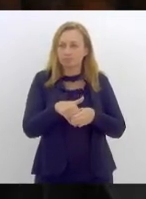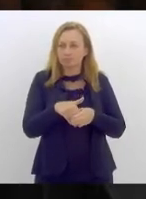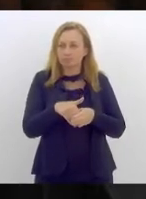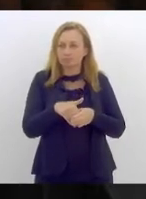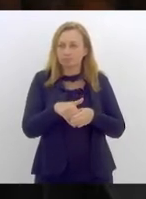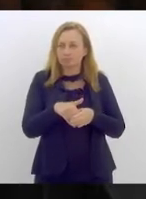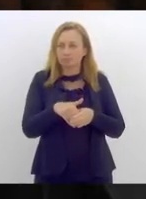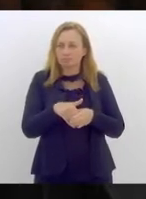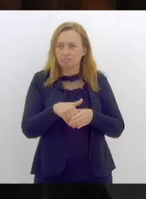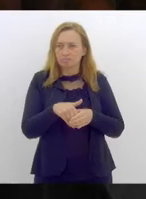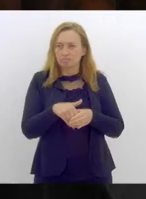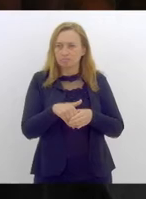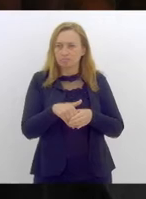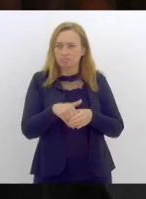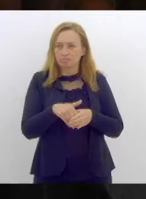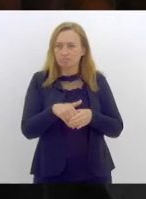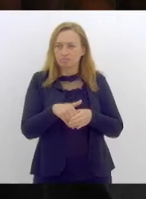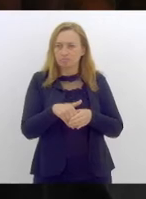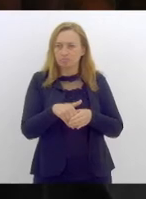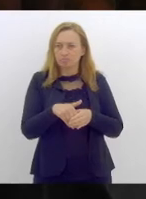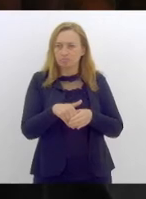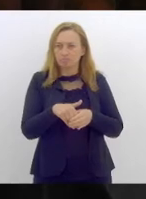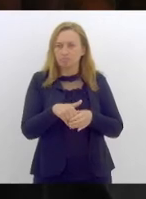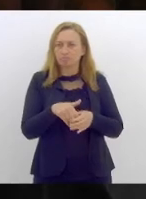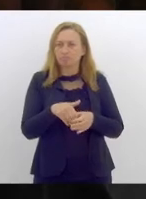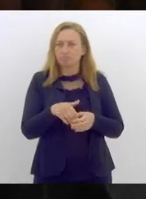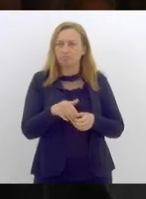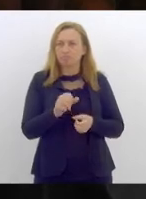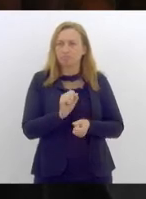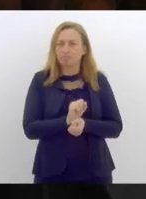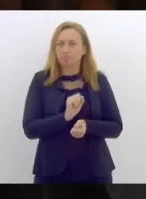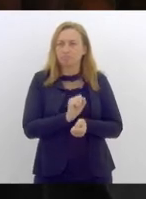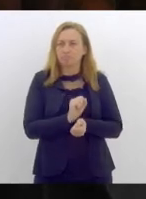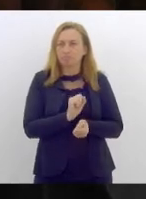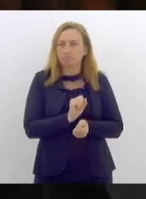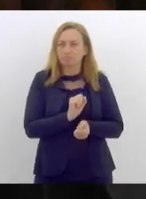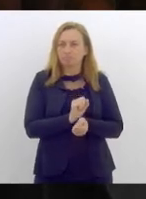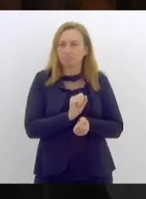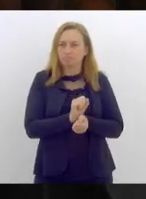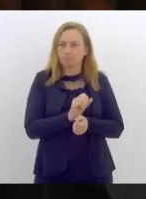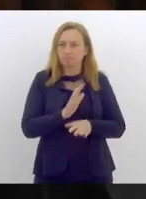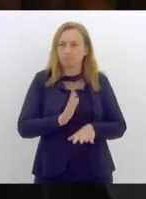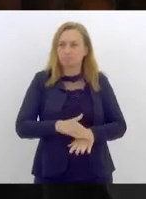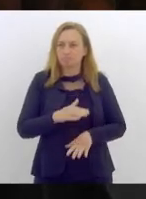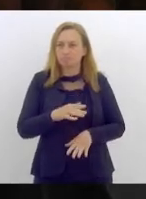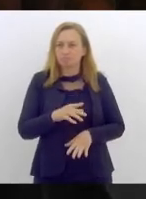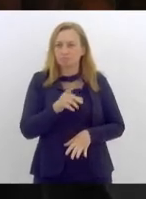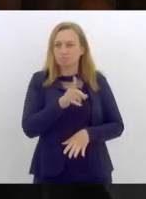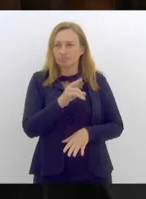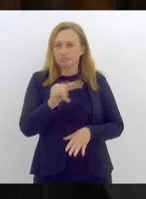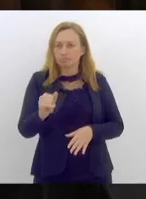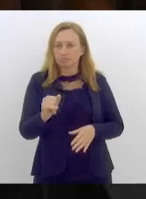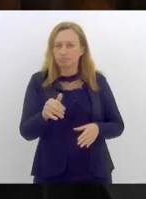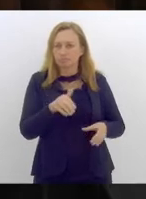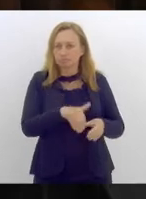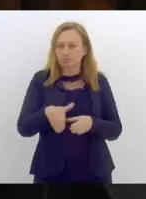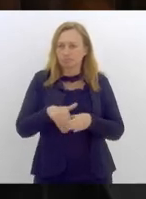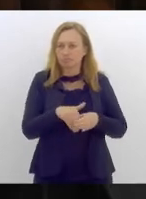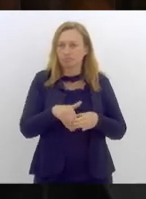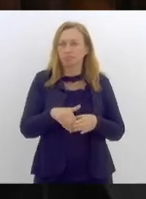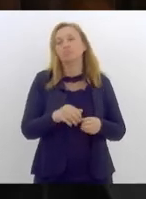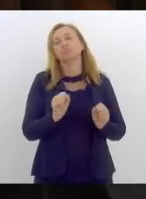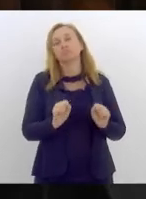ele poderia ter sido prejudicado com essa não transmissão de